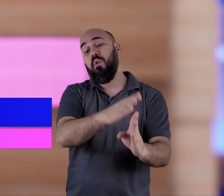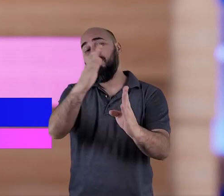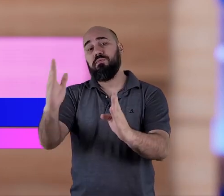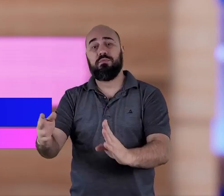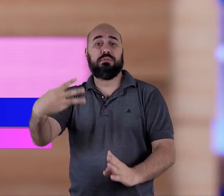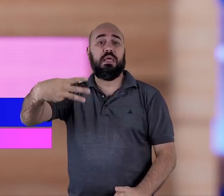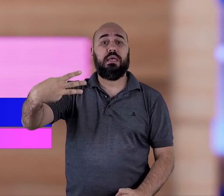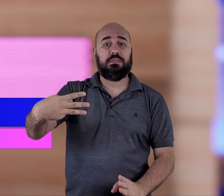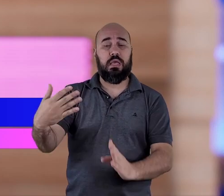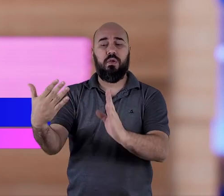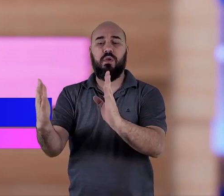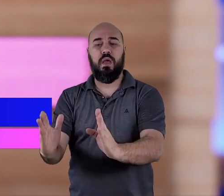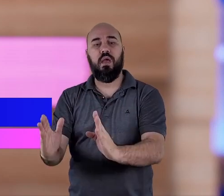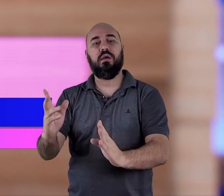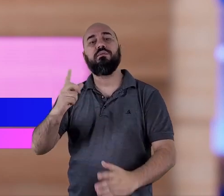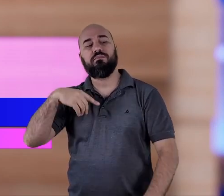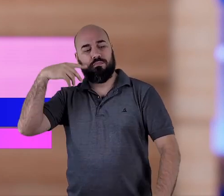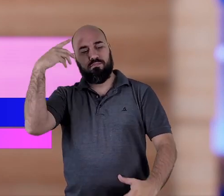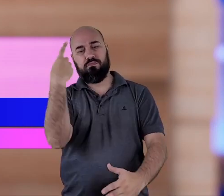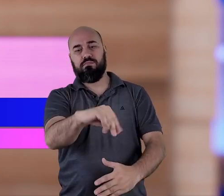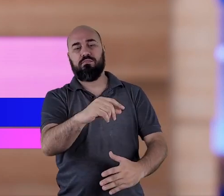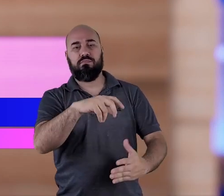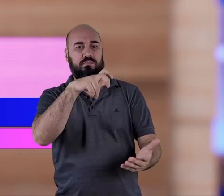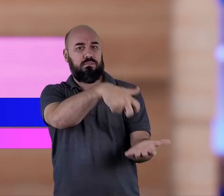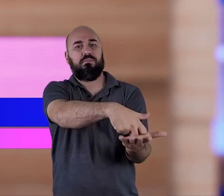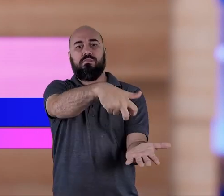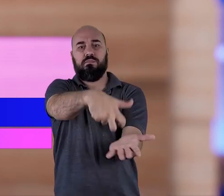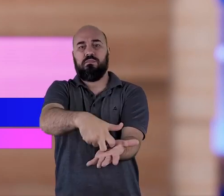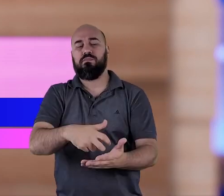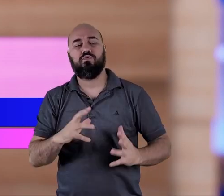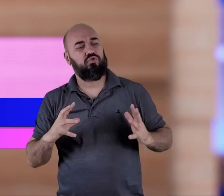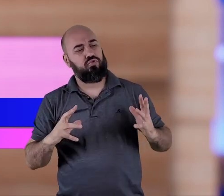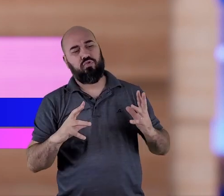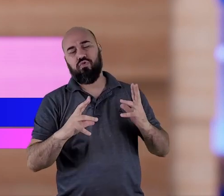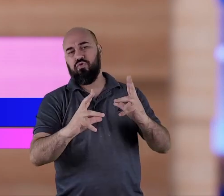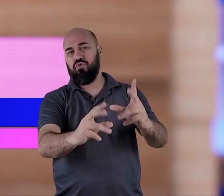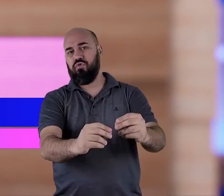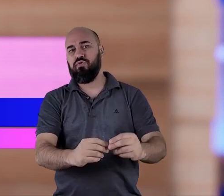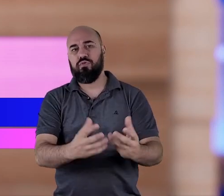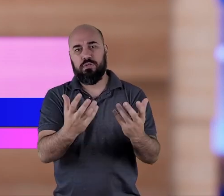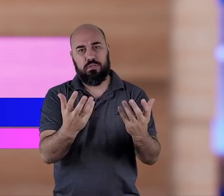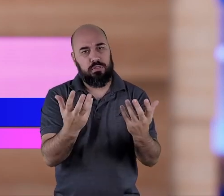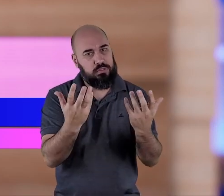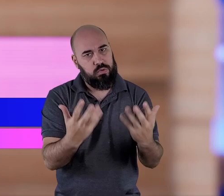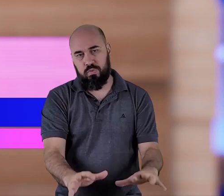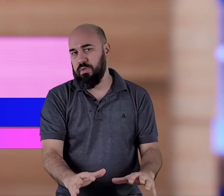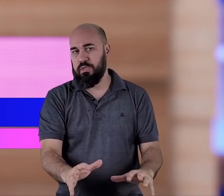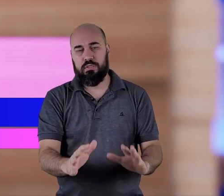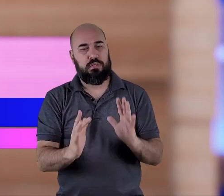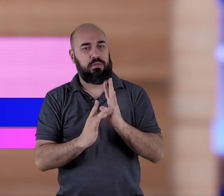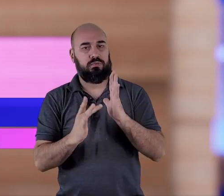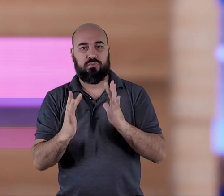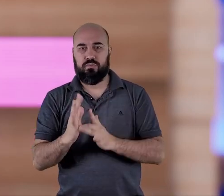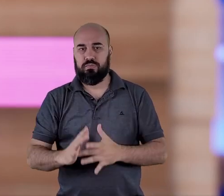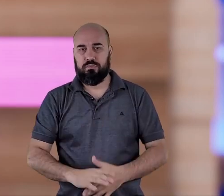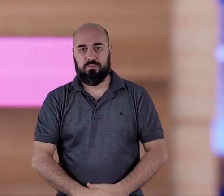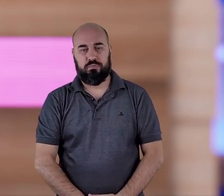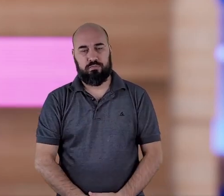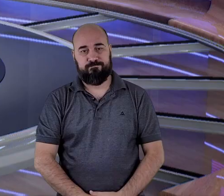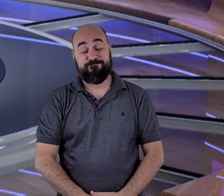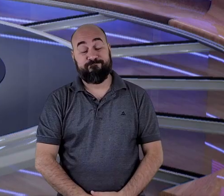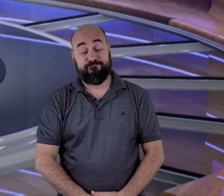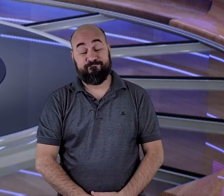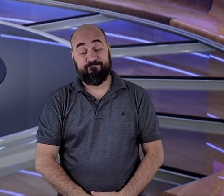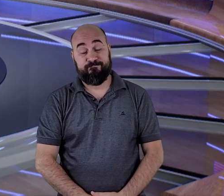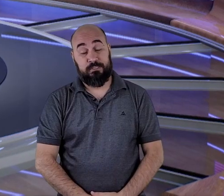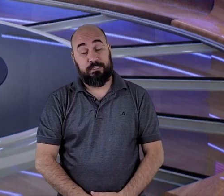mal, com a condenação eterna de Satanás e de todos aqueles que se apegam ao pecado.